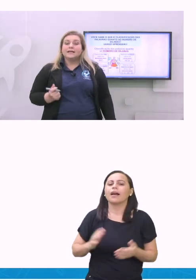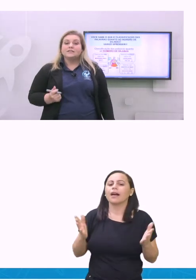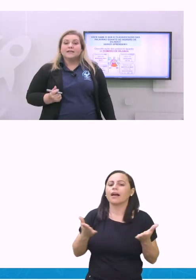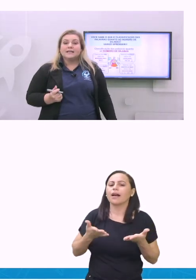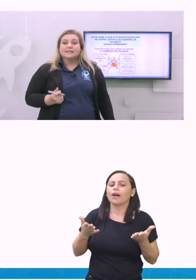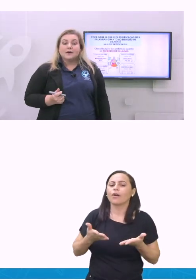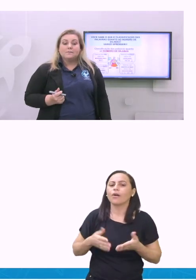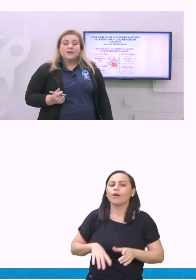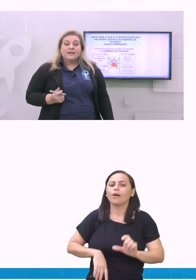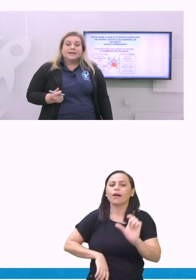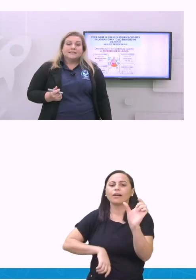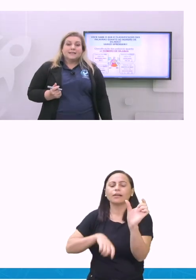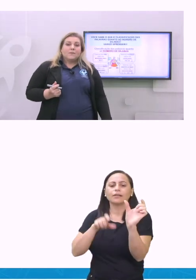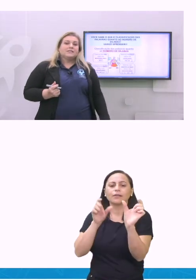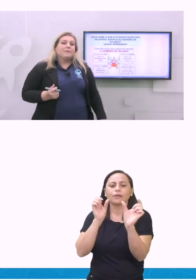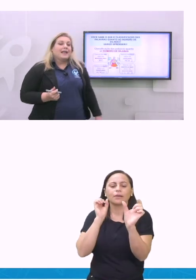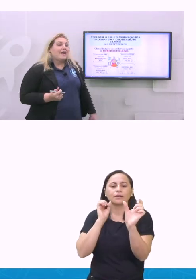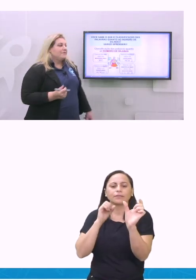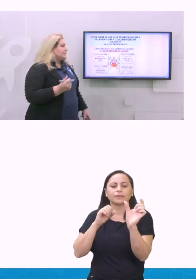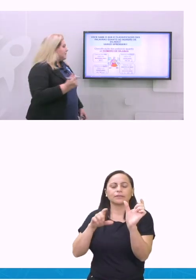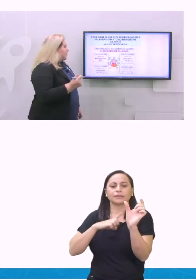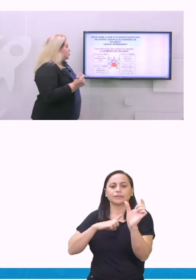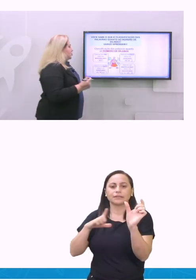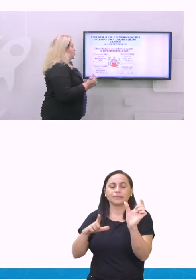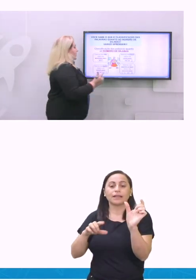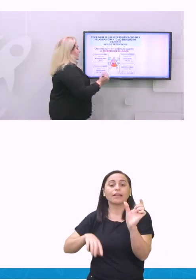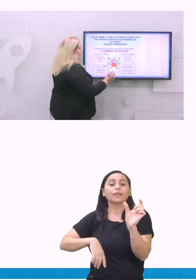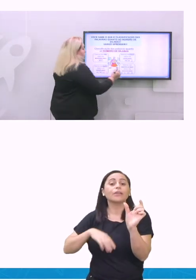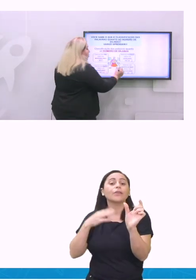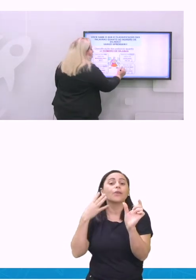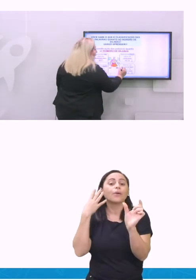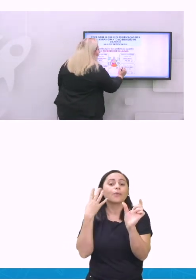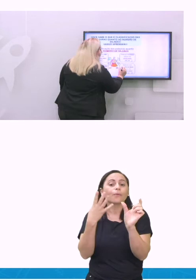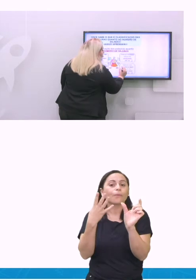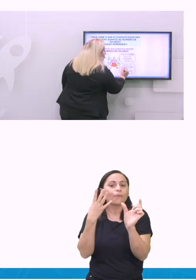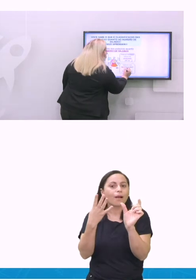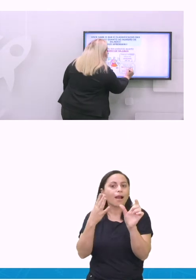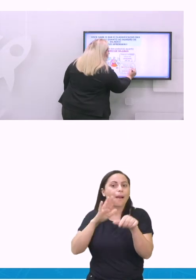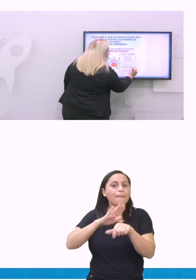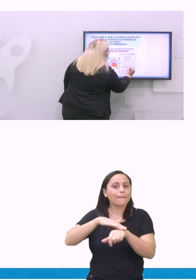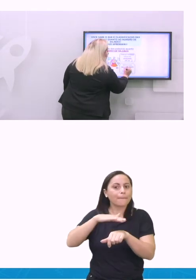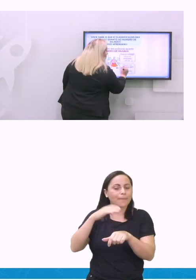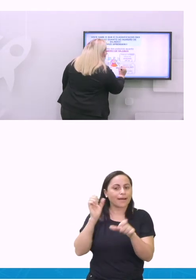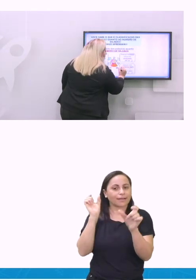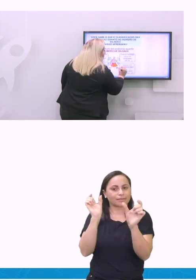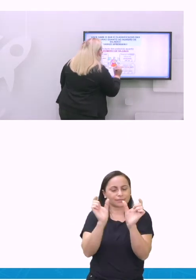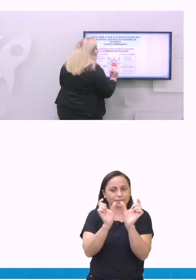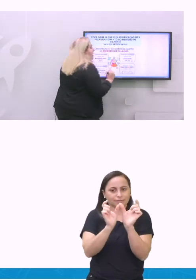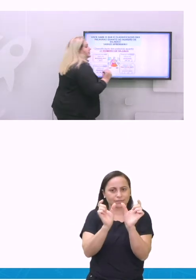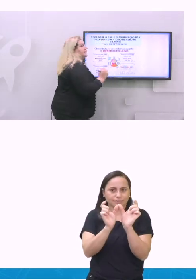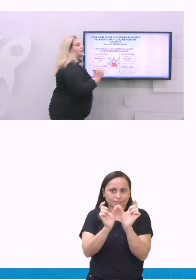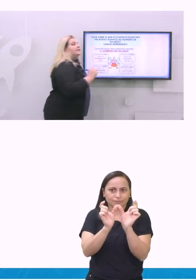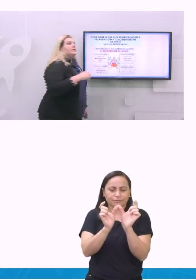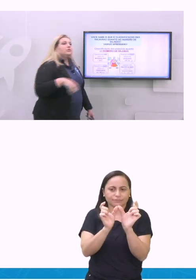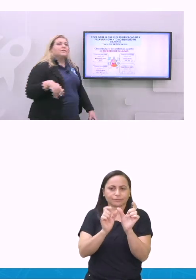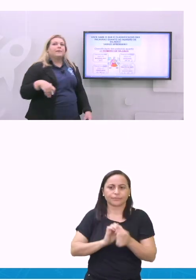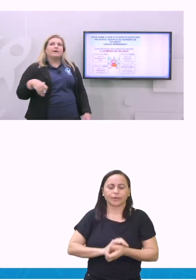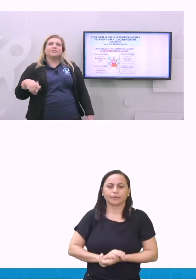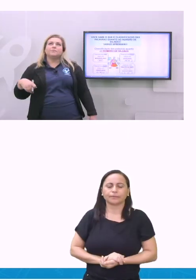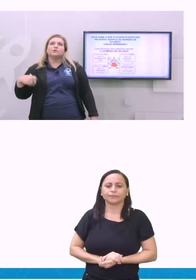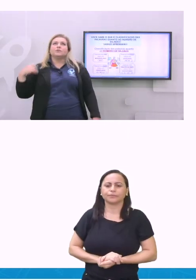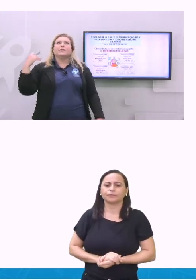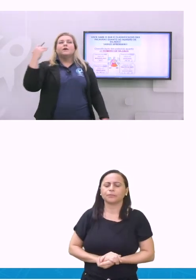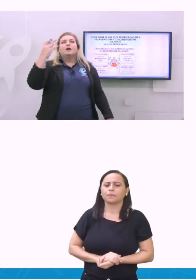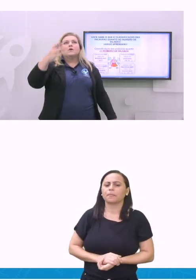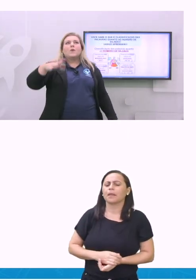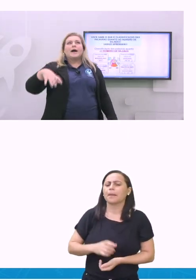última classificação são as palavras que possuem quatro ou mais. Então, são as palavras